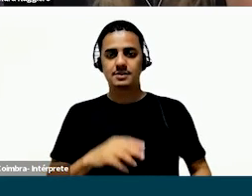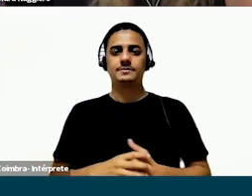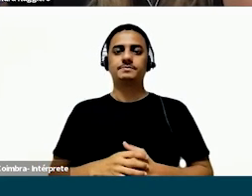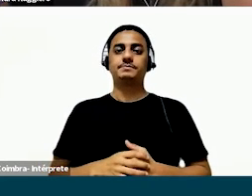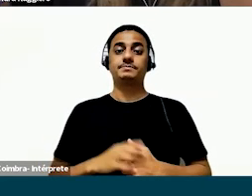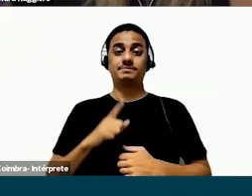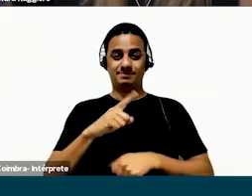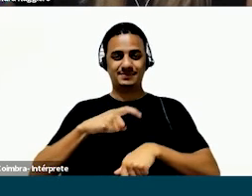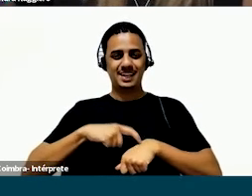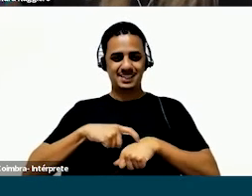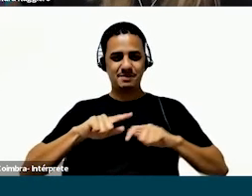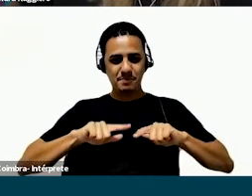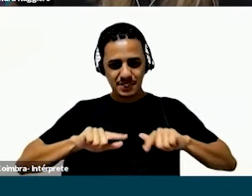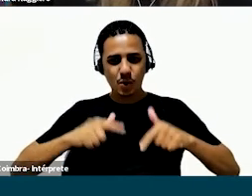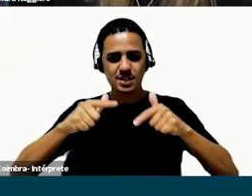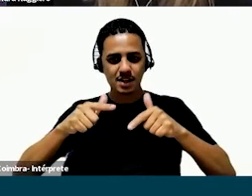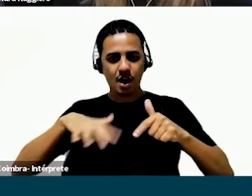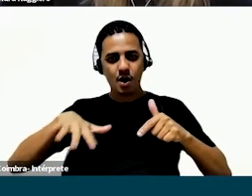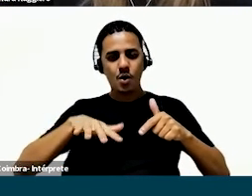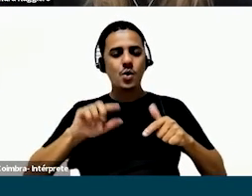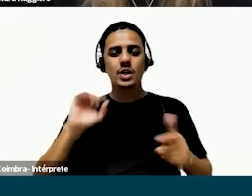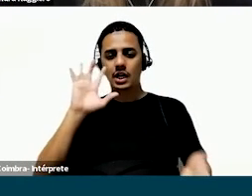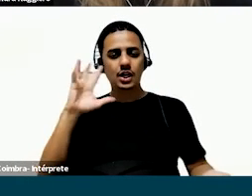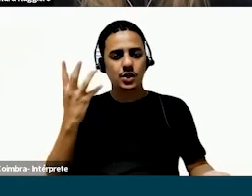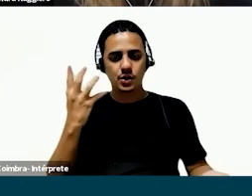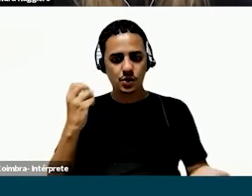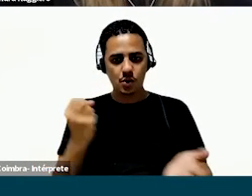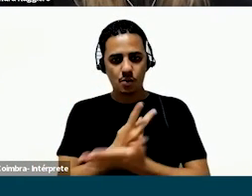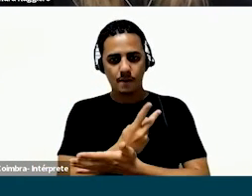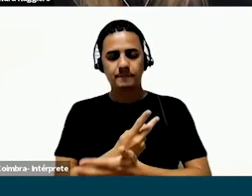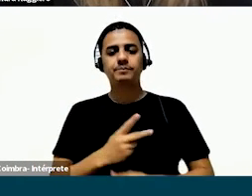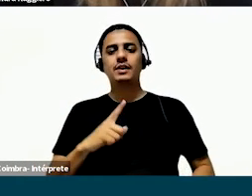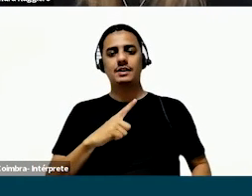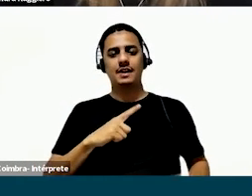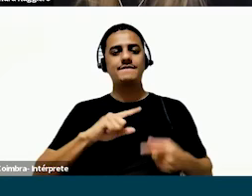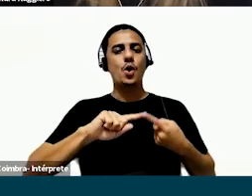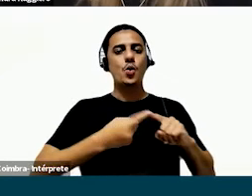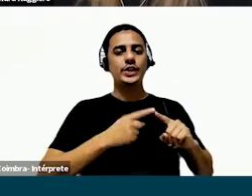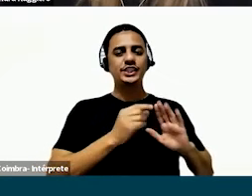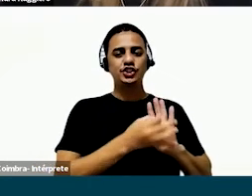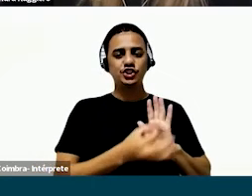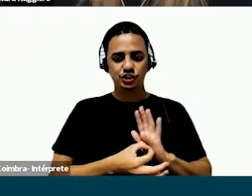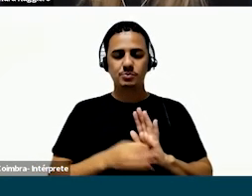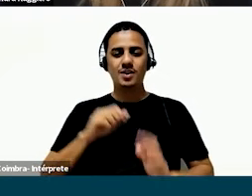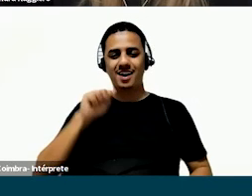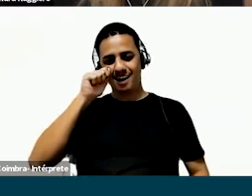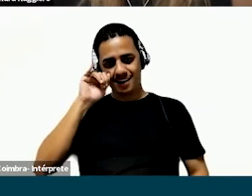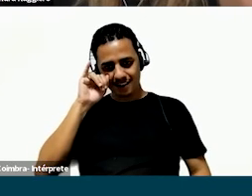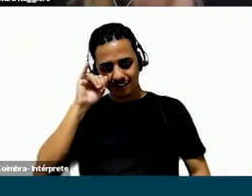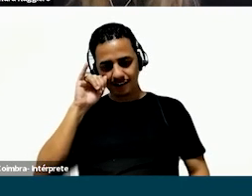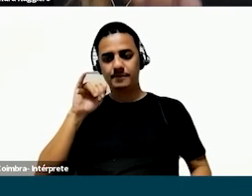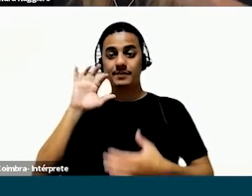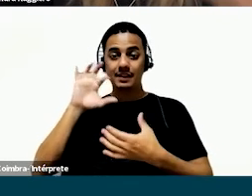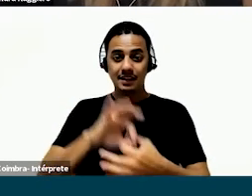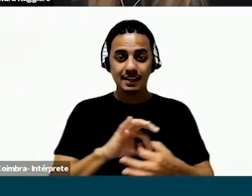urgência. Então, nessa situação específica, o que foi criado, né? Foi criado um algoritmo de inteligência artificial que,